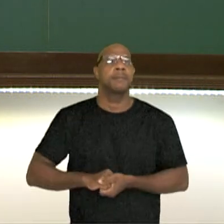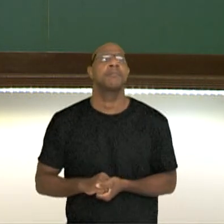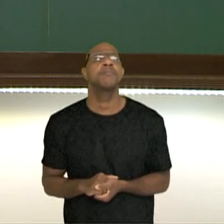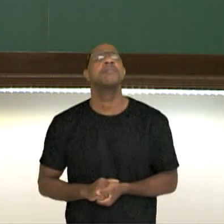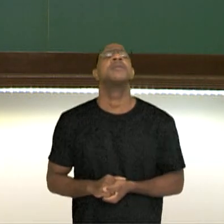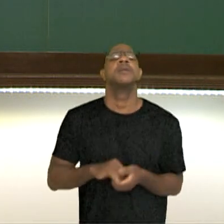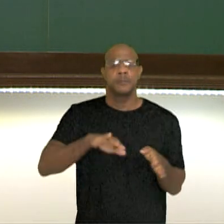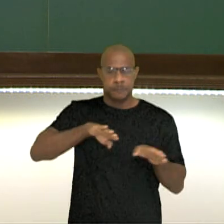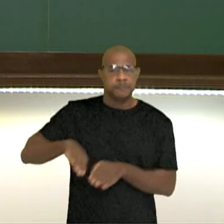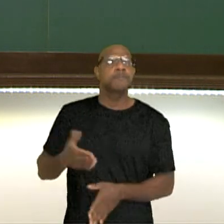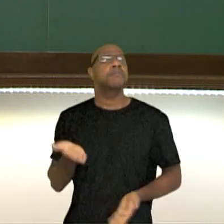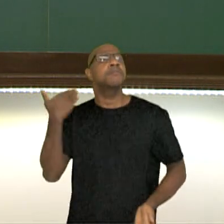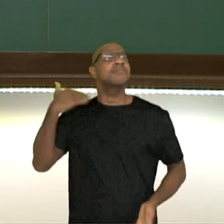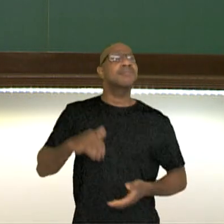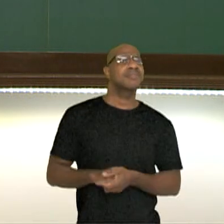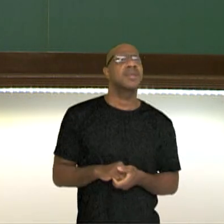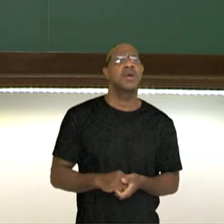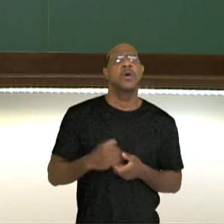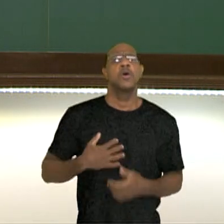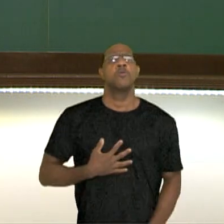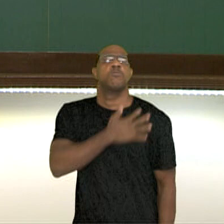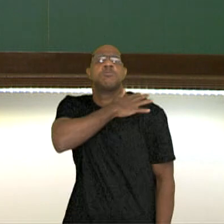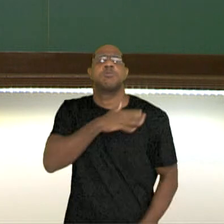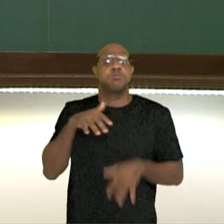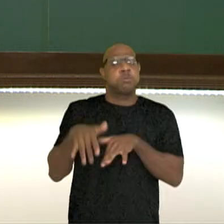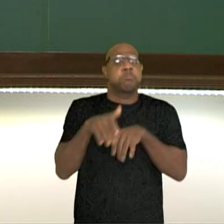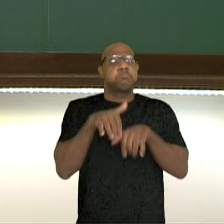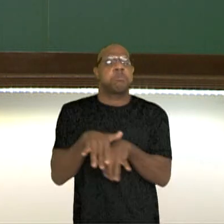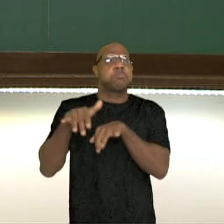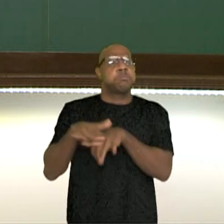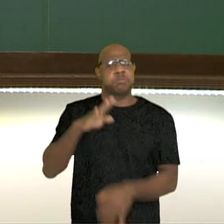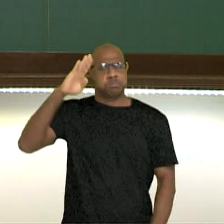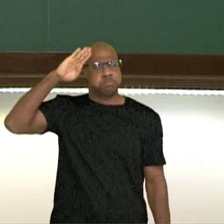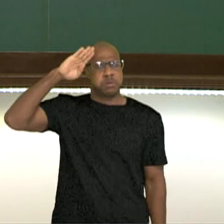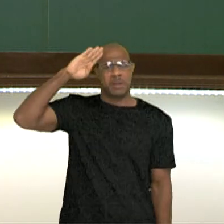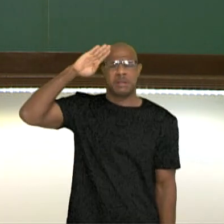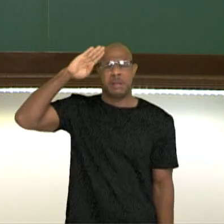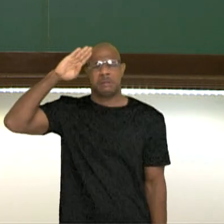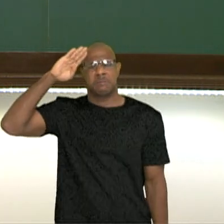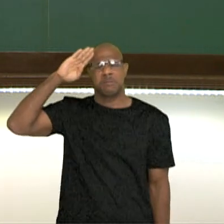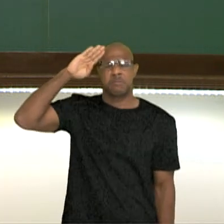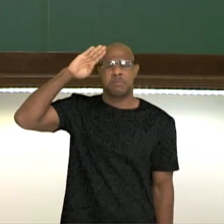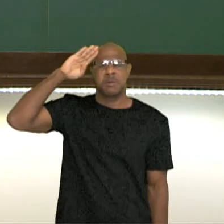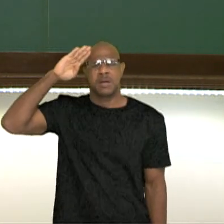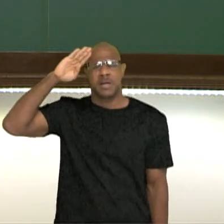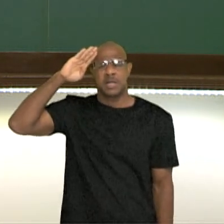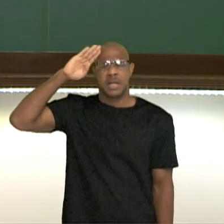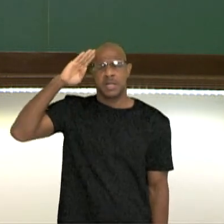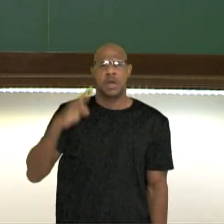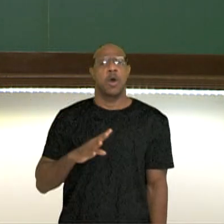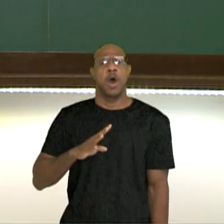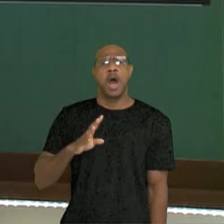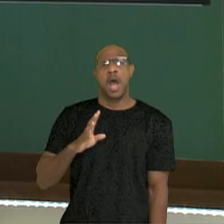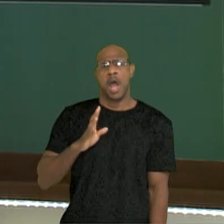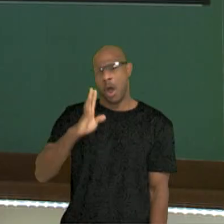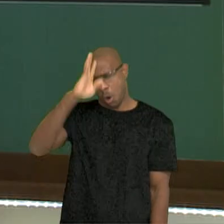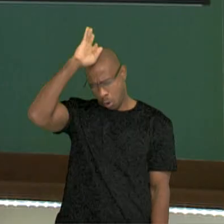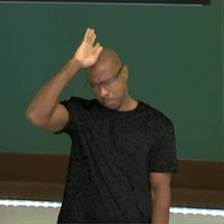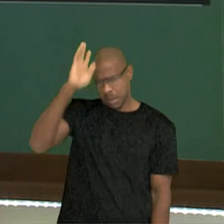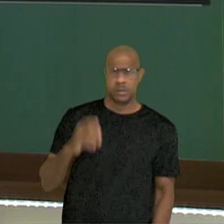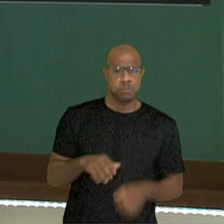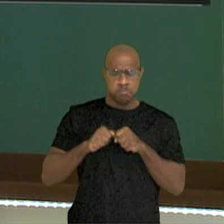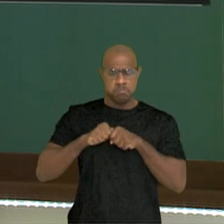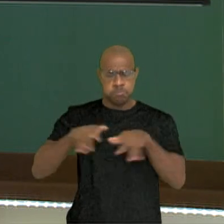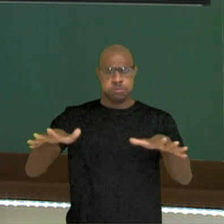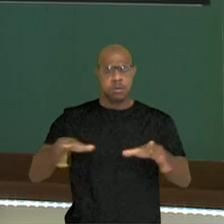exército está ganhando prestígio, está cada vez mais poderoso o exército romano, e com essa expansão a